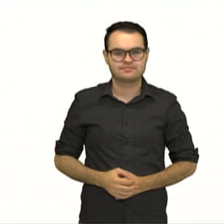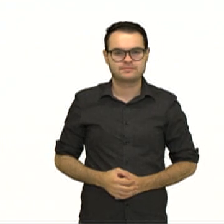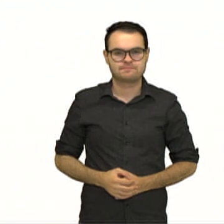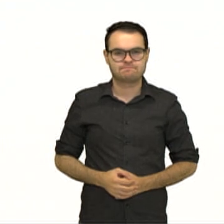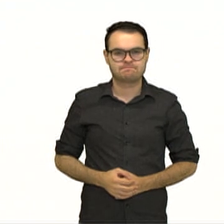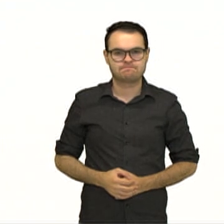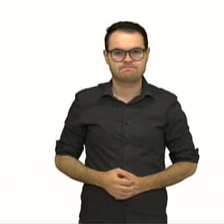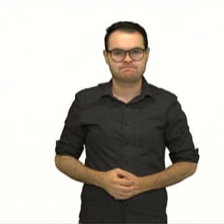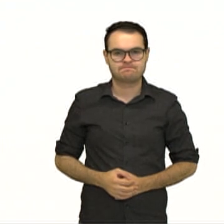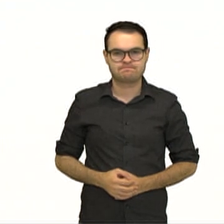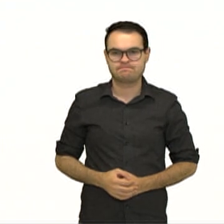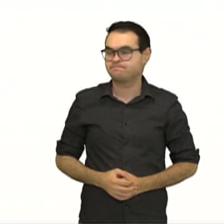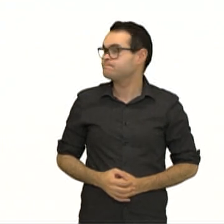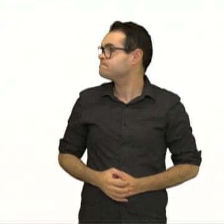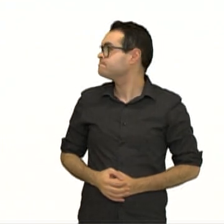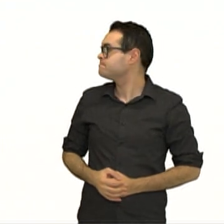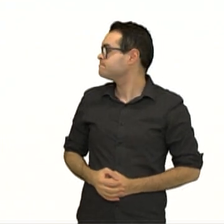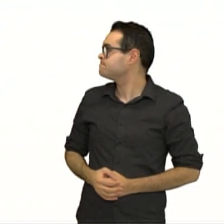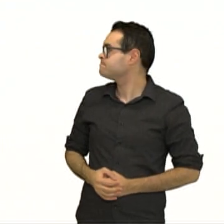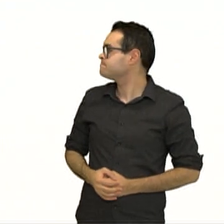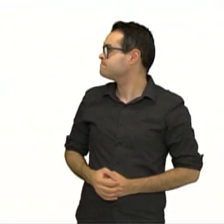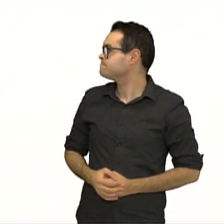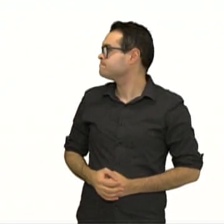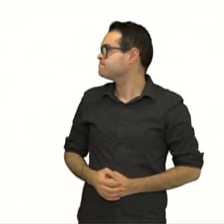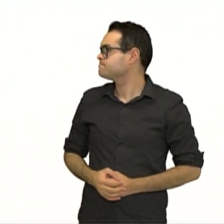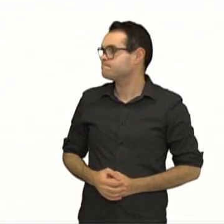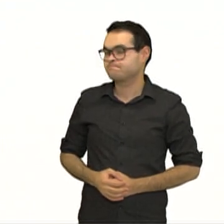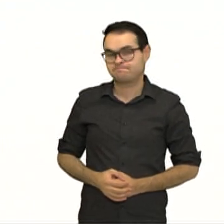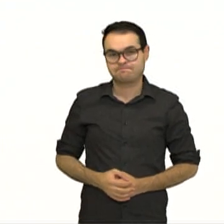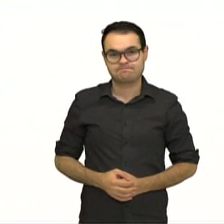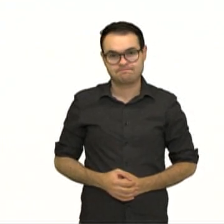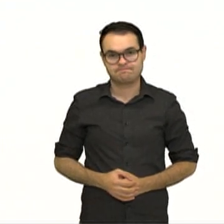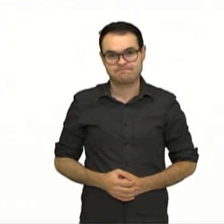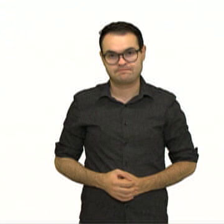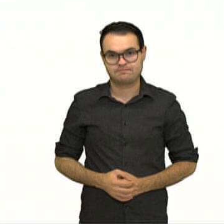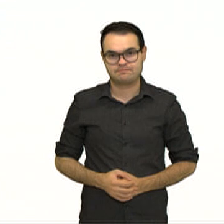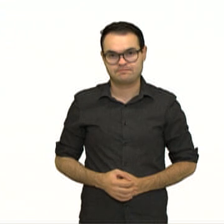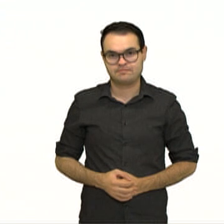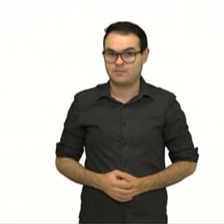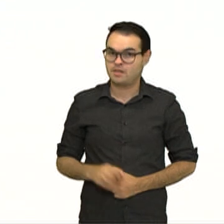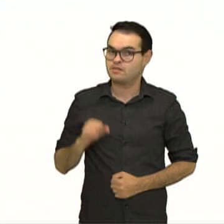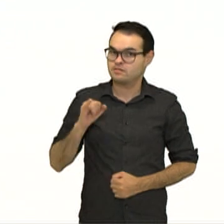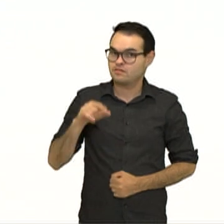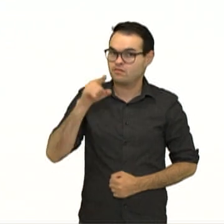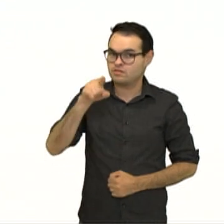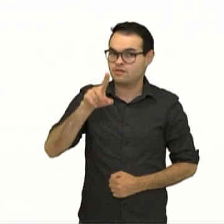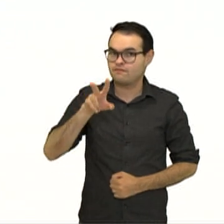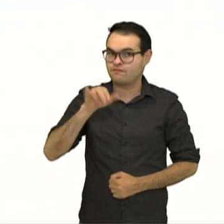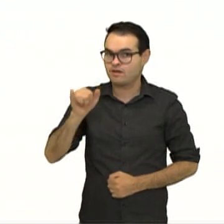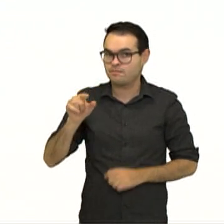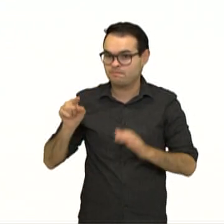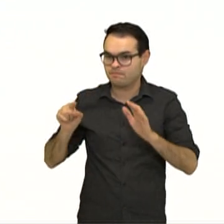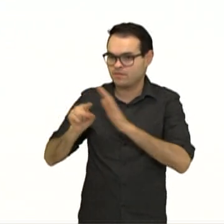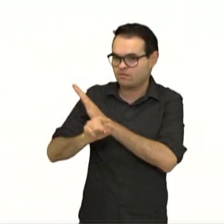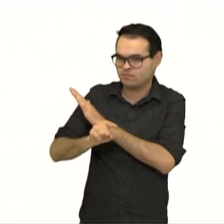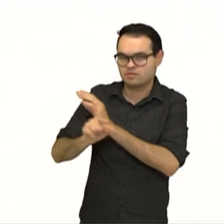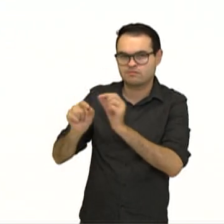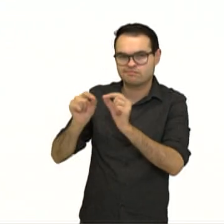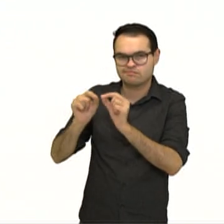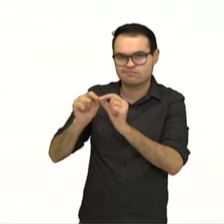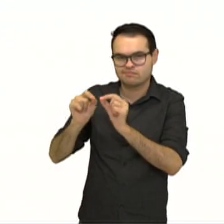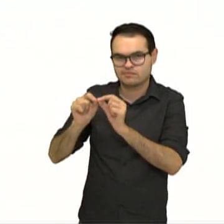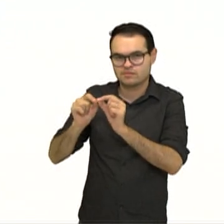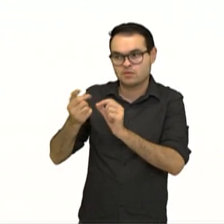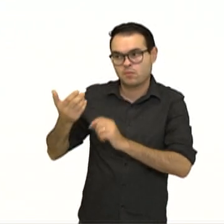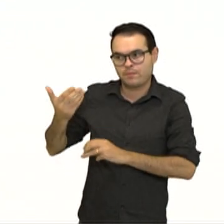food? Oh, no, I didn't eat your food. Se você vai fazer uma pergunta, tá? No